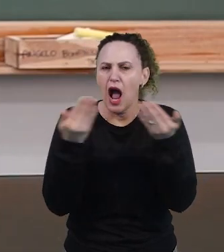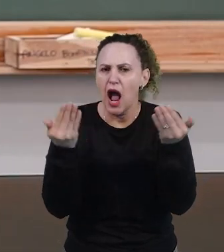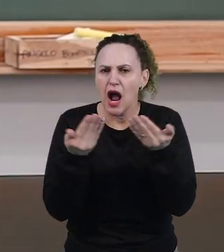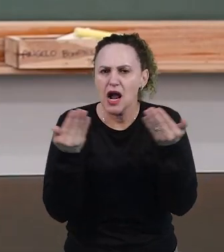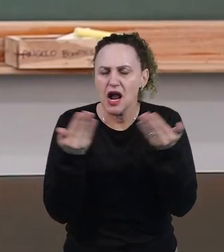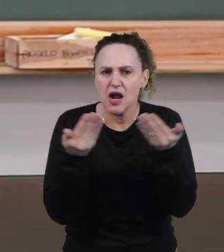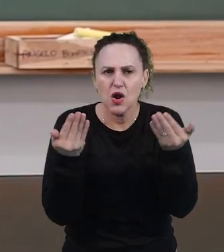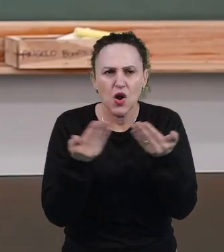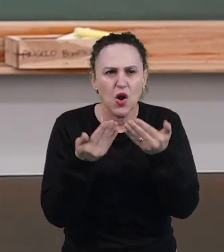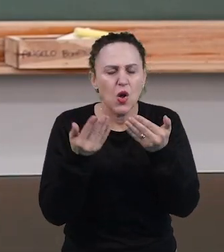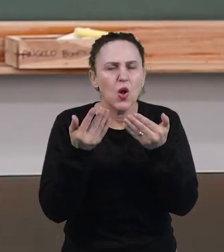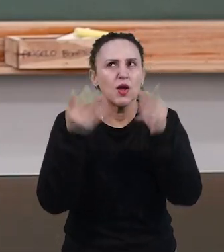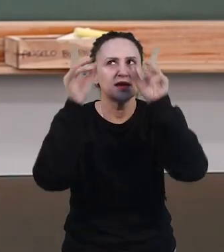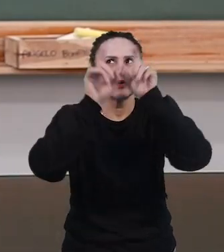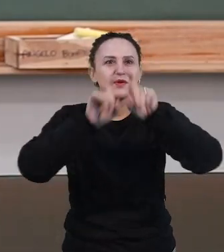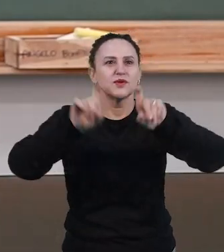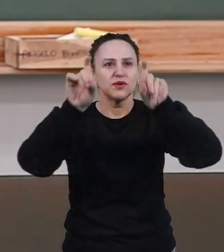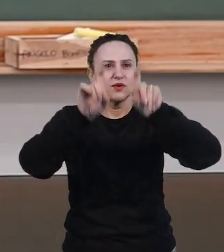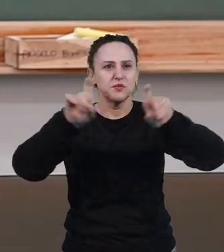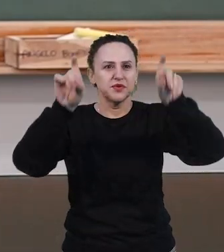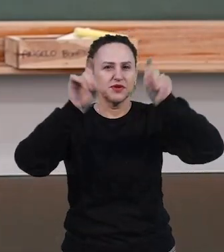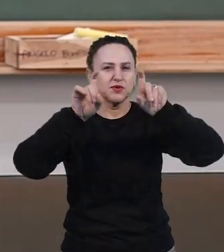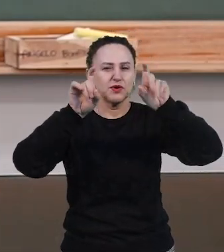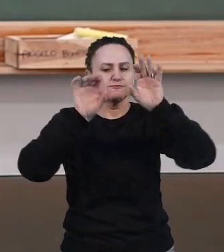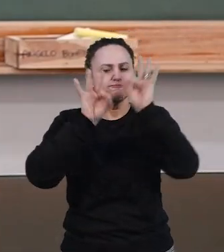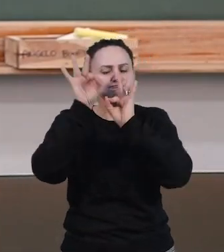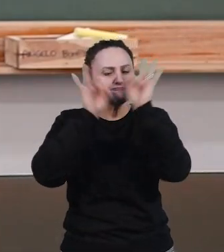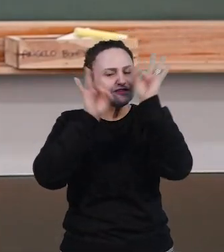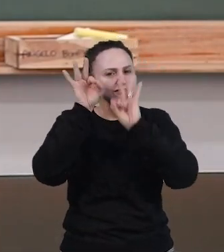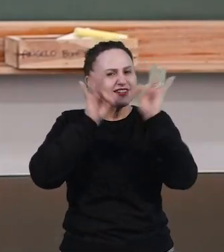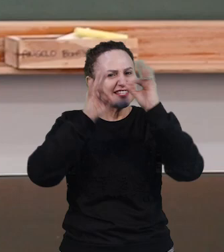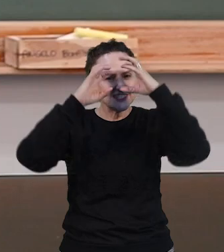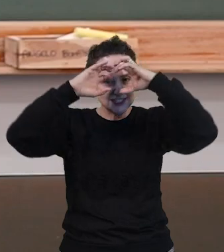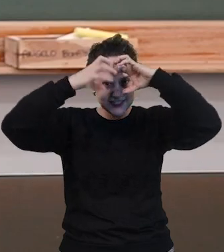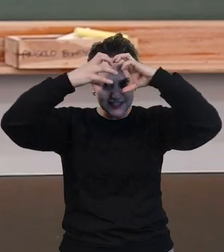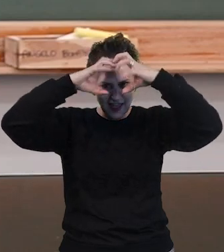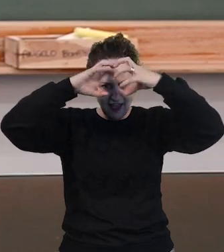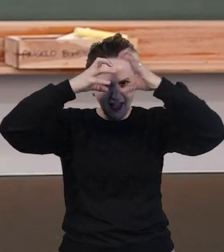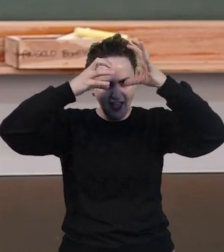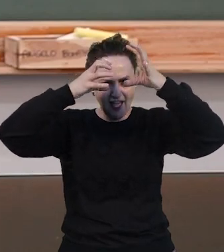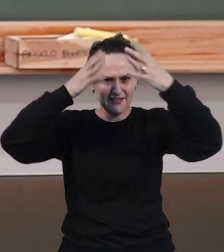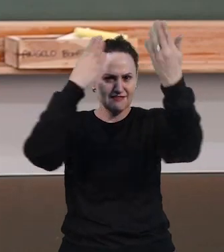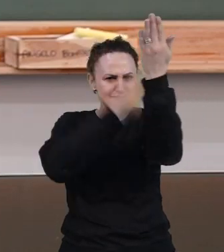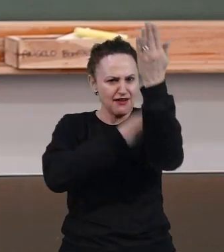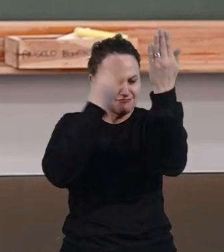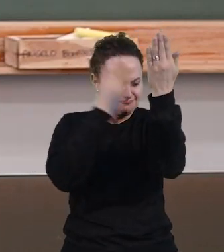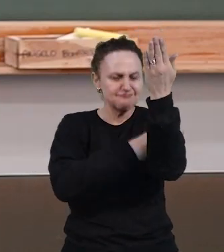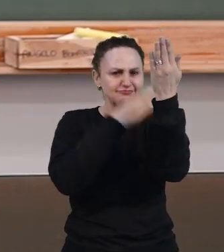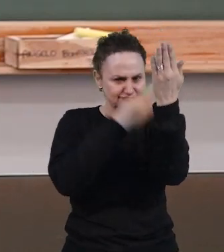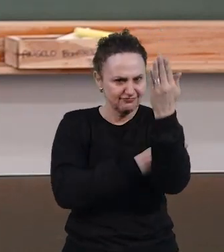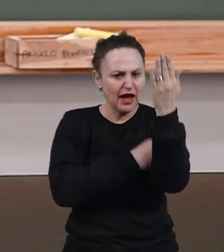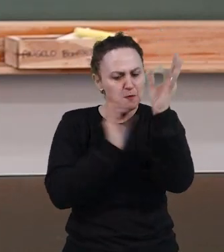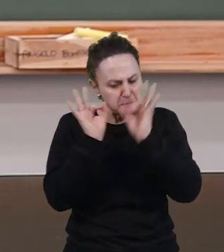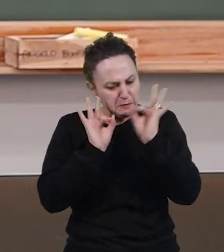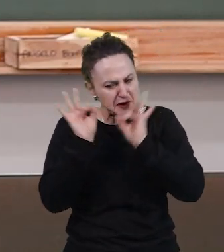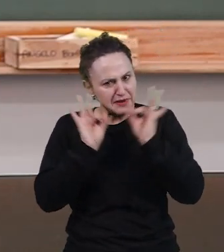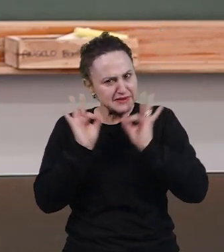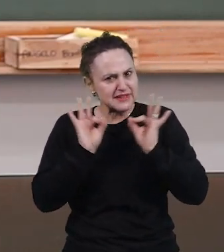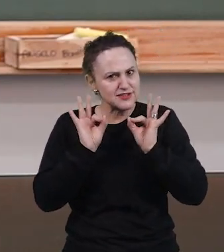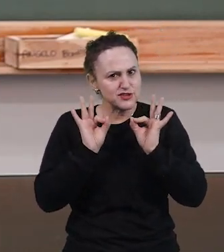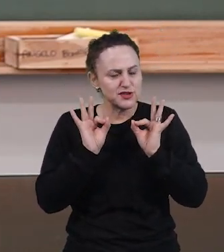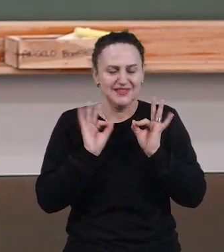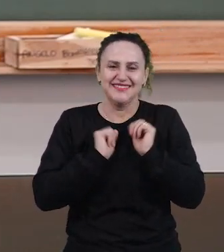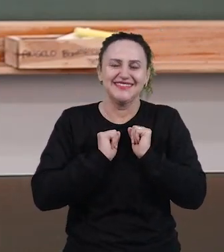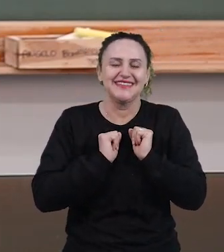lá no computador dela, já estão muito mais organizadas, né? E ela já consegue saber muito mais,